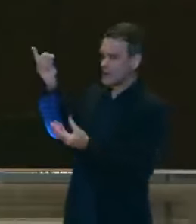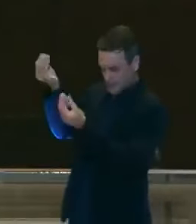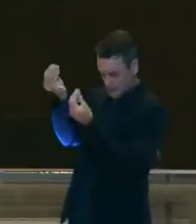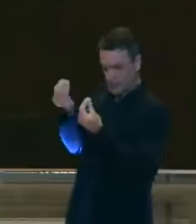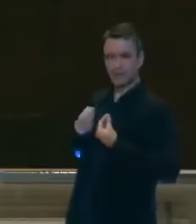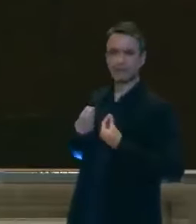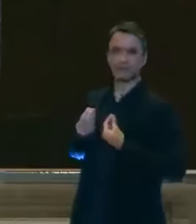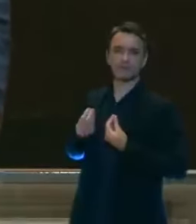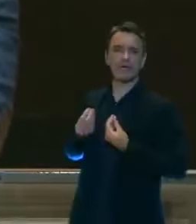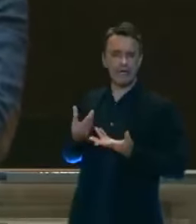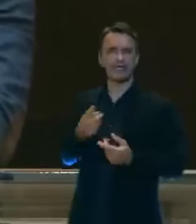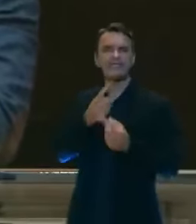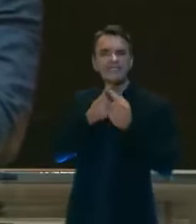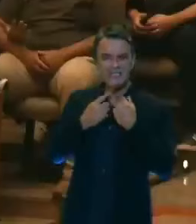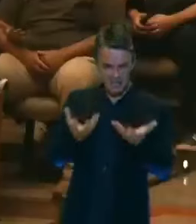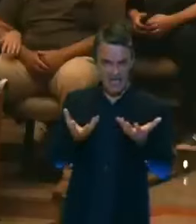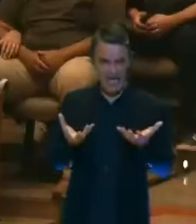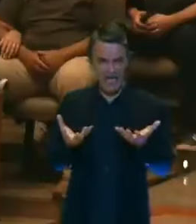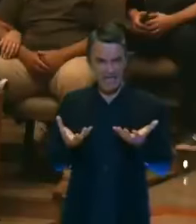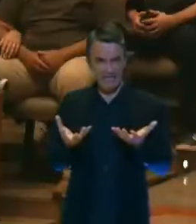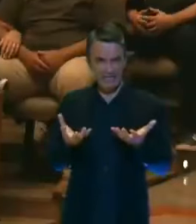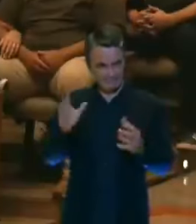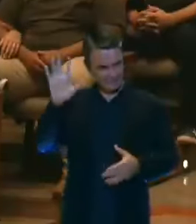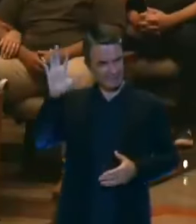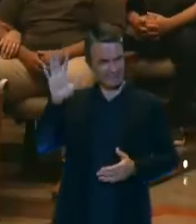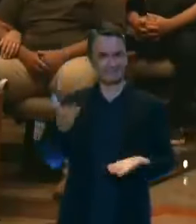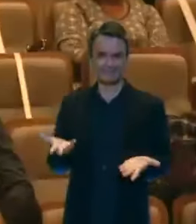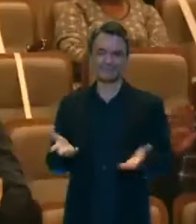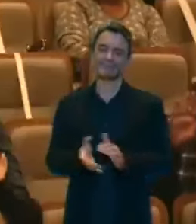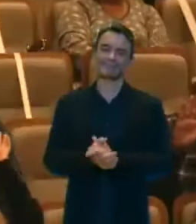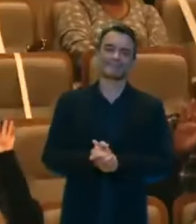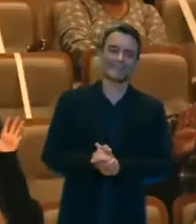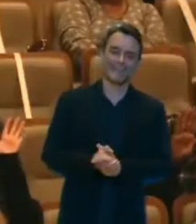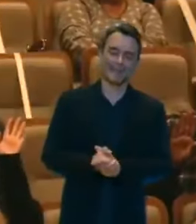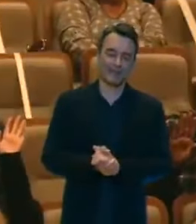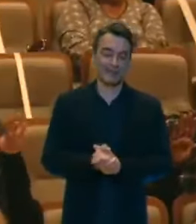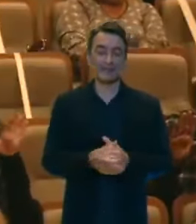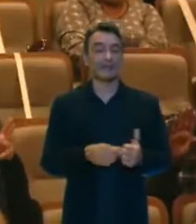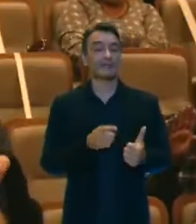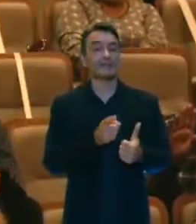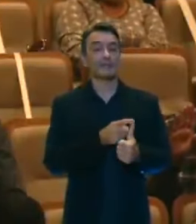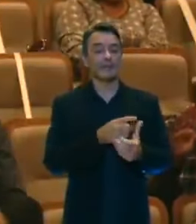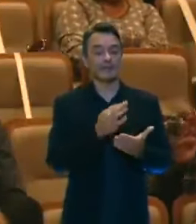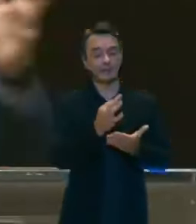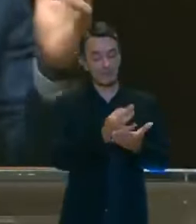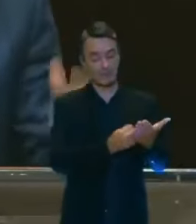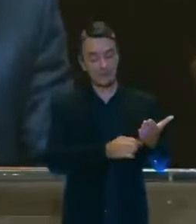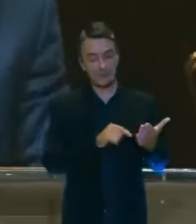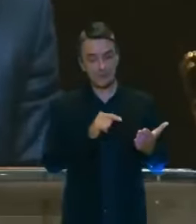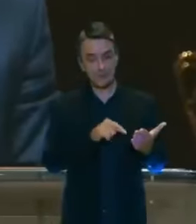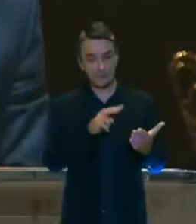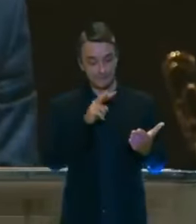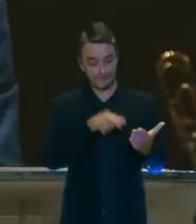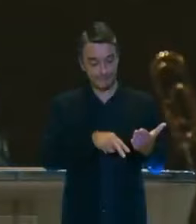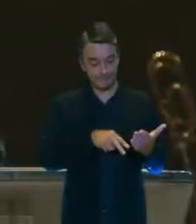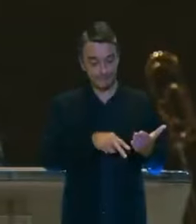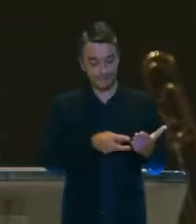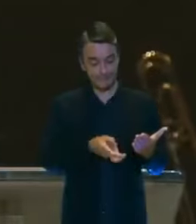do Senhor? Quantos desejam isso? O primeiro recurso que a gente encontra aqui nesse texto, eu falei